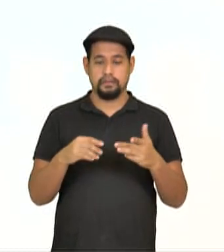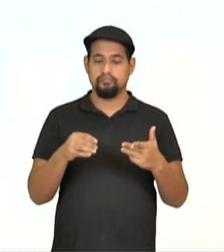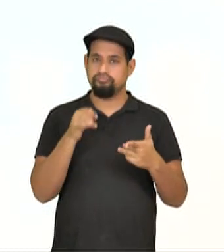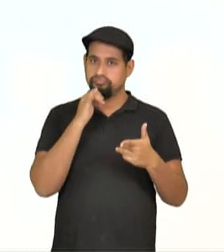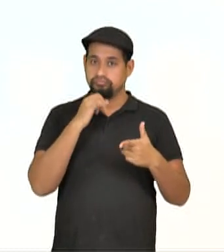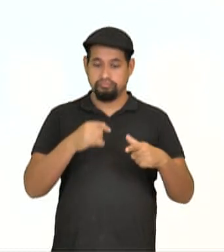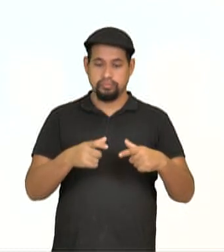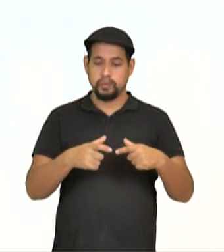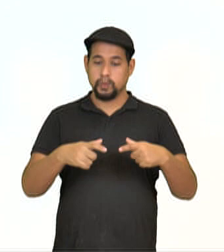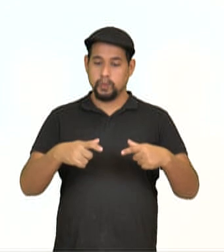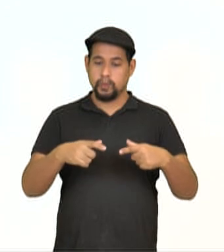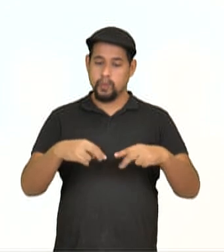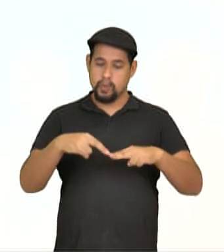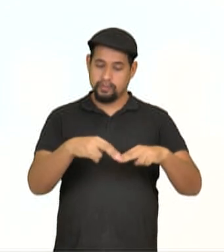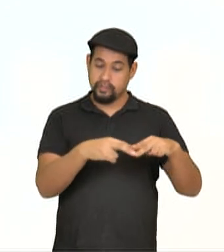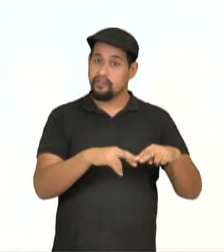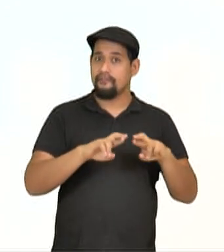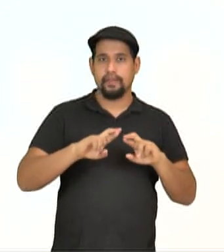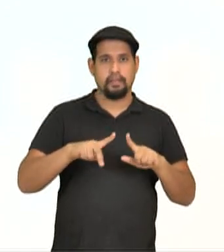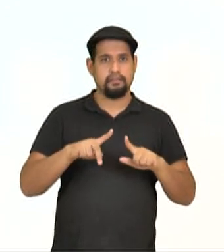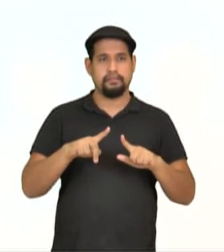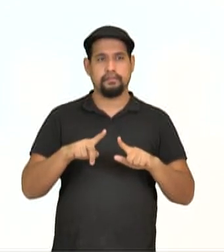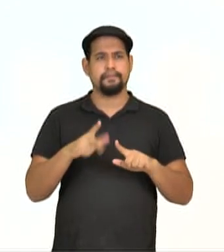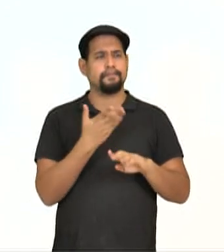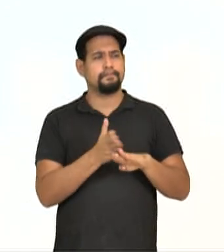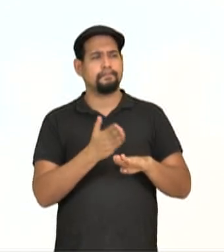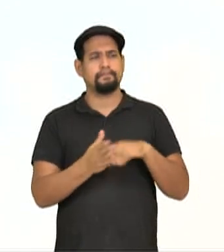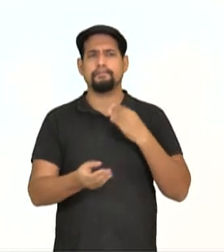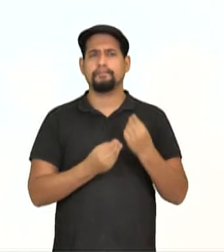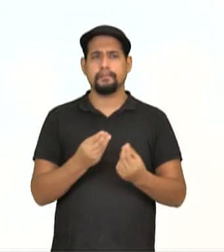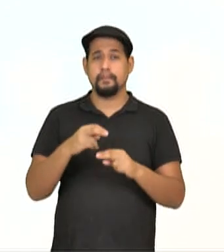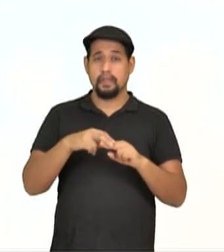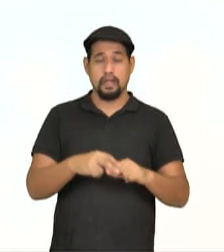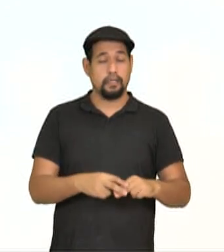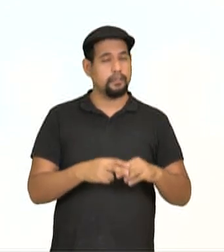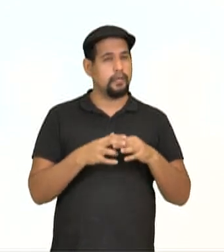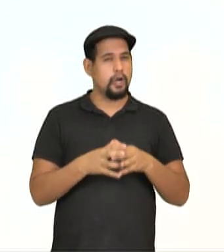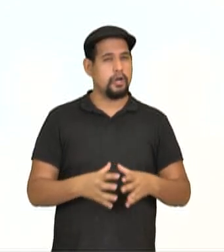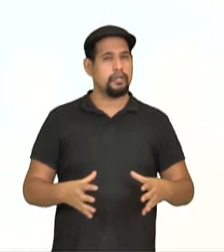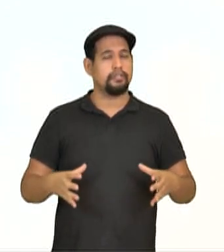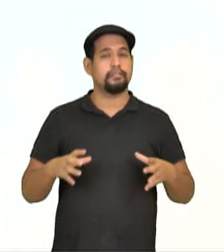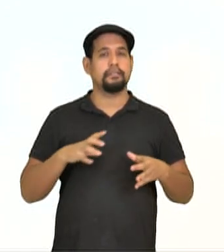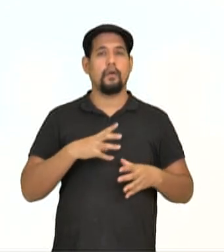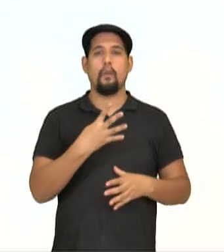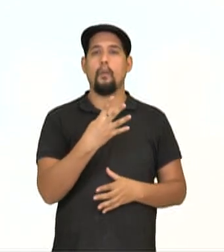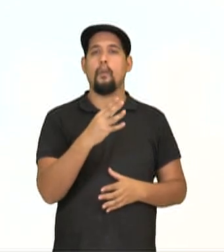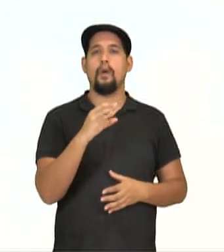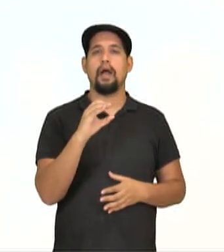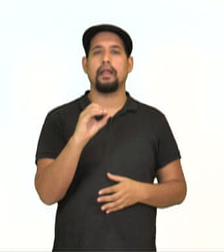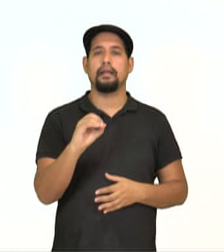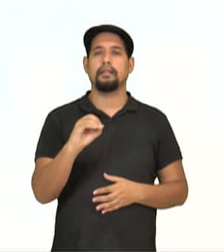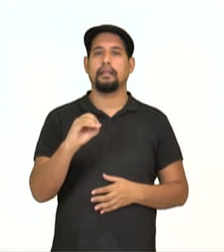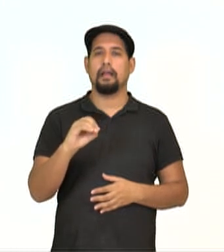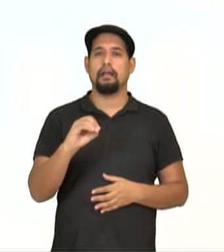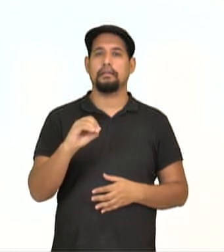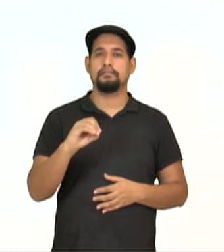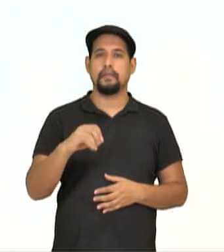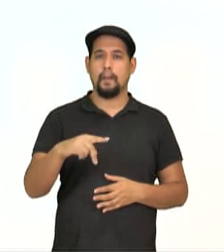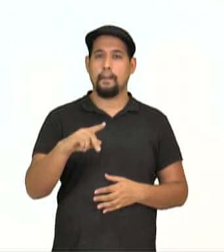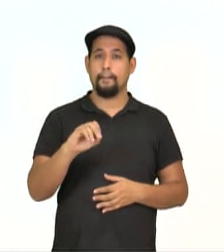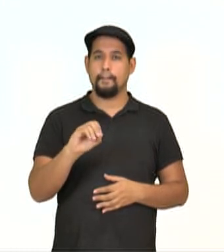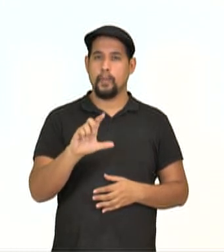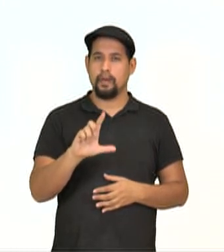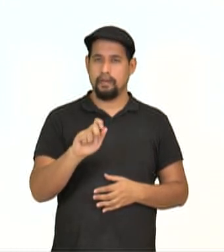skate. Então, o longboard, ele é praticado com skates maiores, com 40 polegadas. onde o